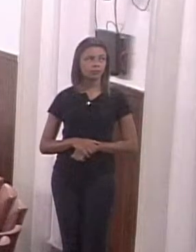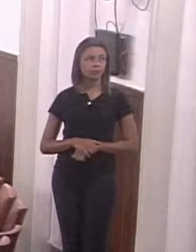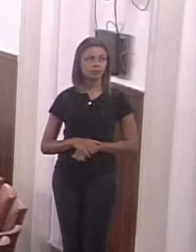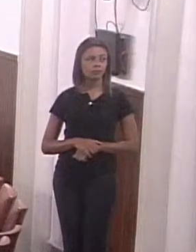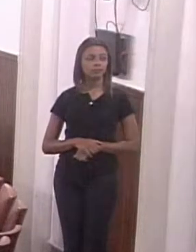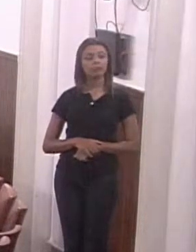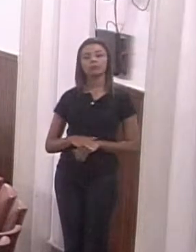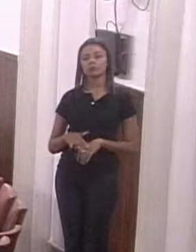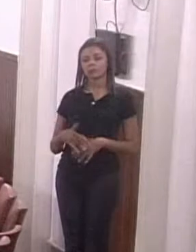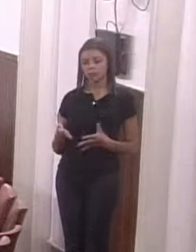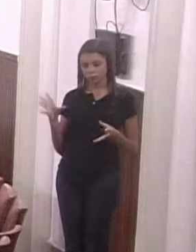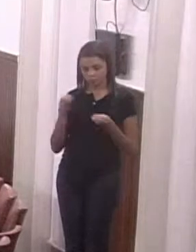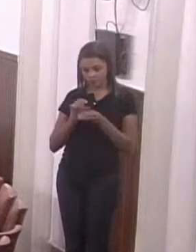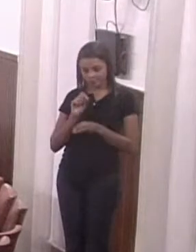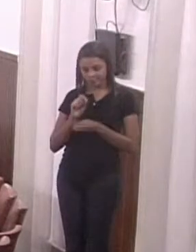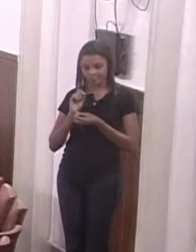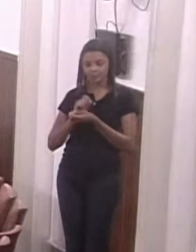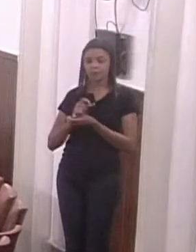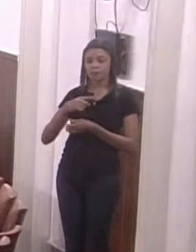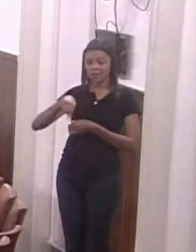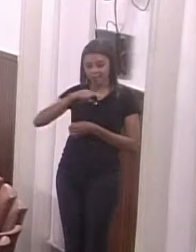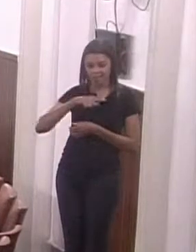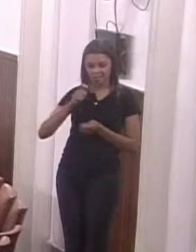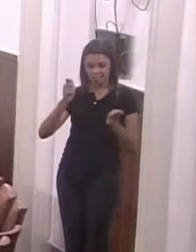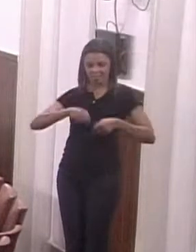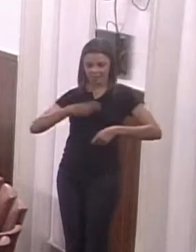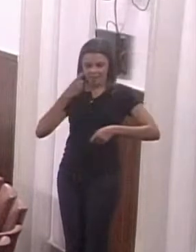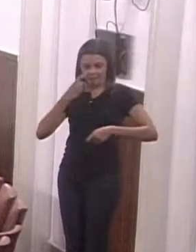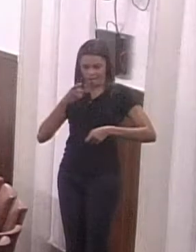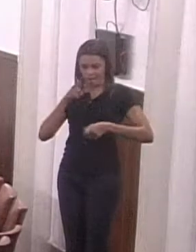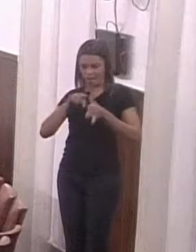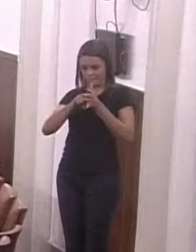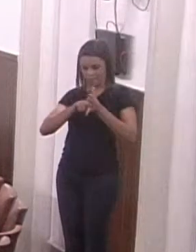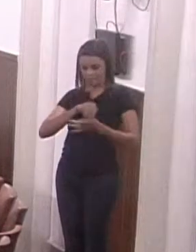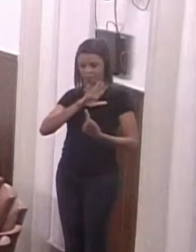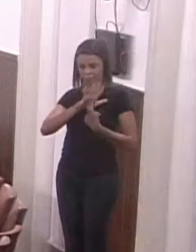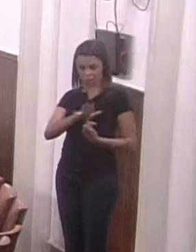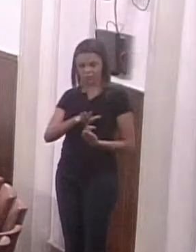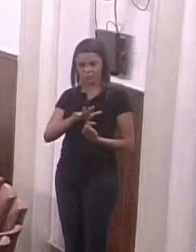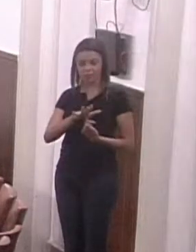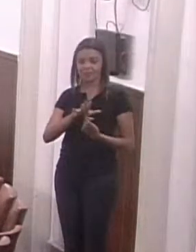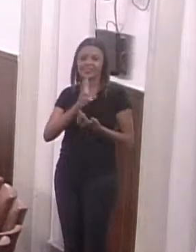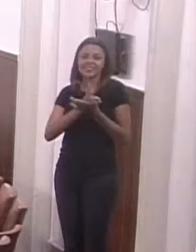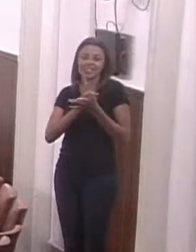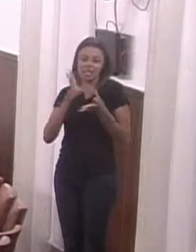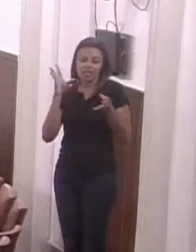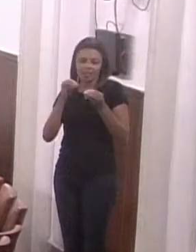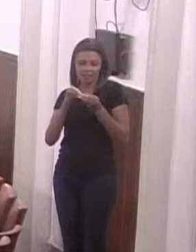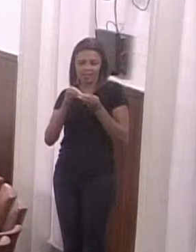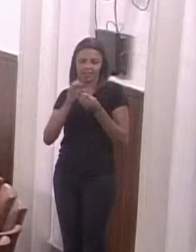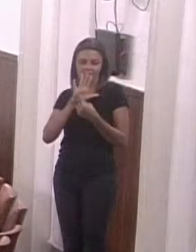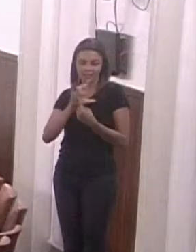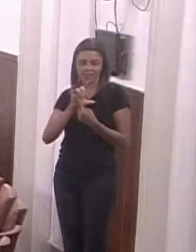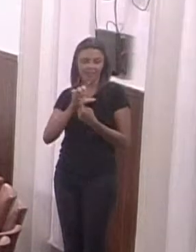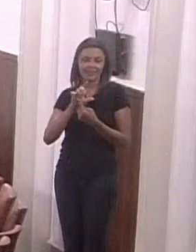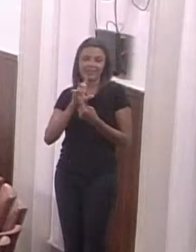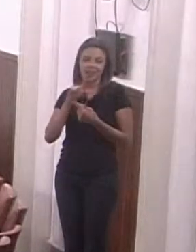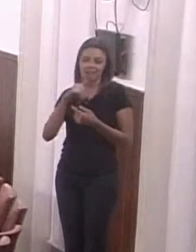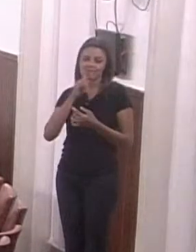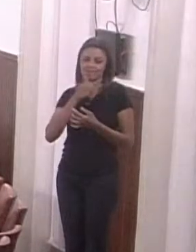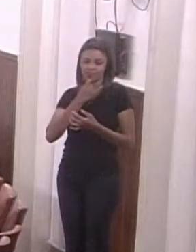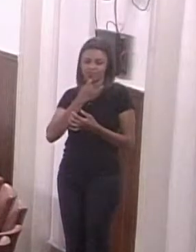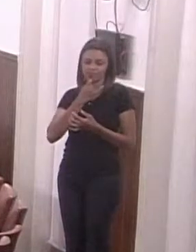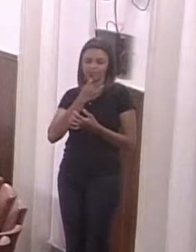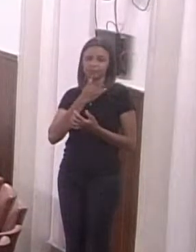Com isso, a gente consegue ver, através dessas pesquisas, sempre na conclusão, e é uma coisa muito